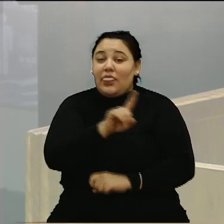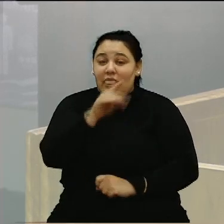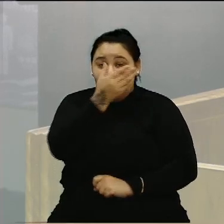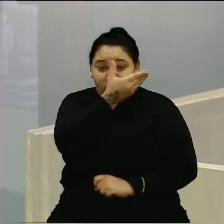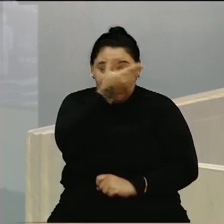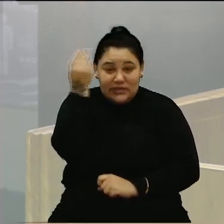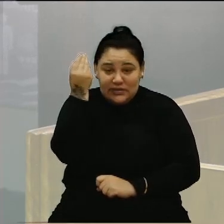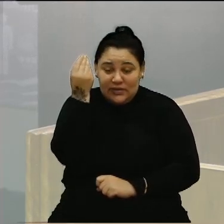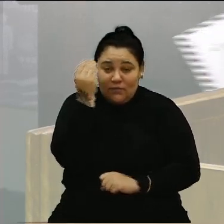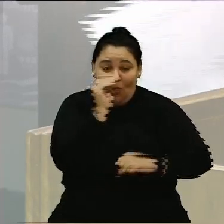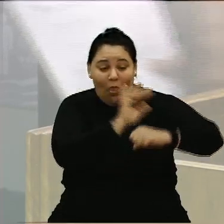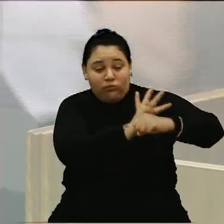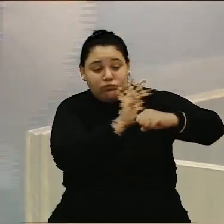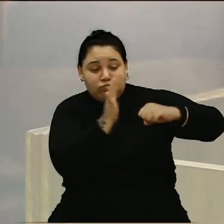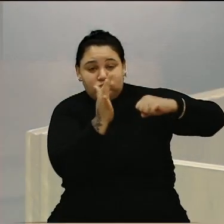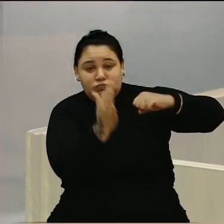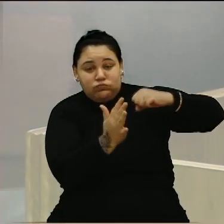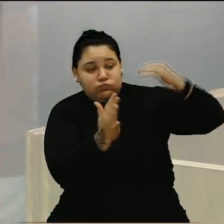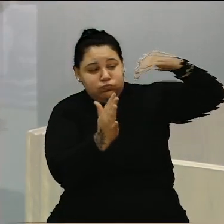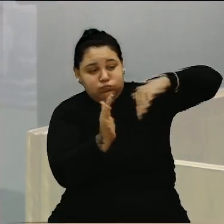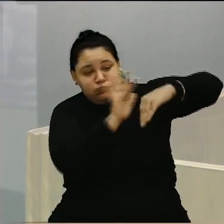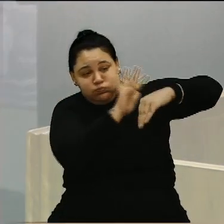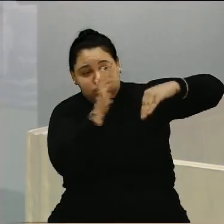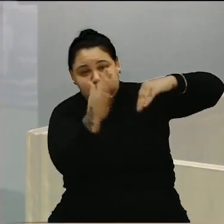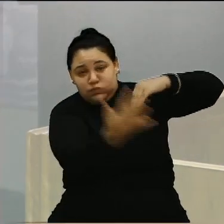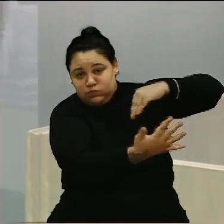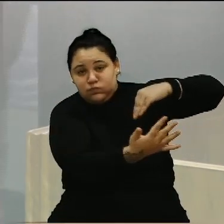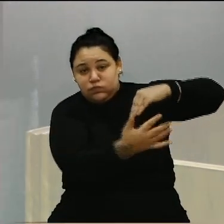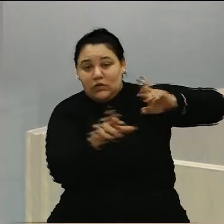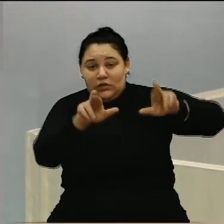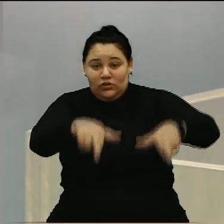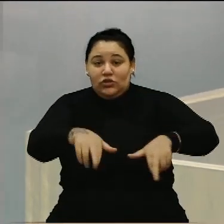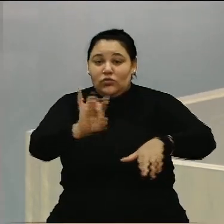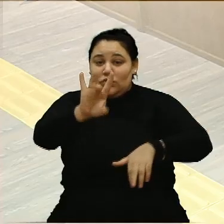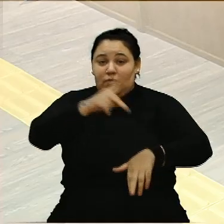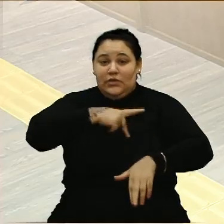contenções das encostas da nossa região. Era isso, presidente. Muito obrigado.